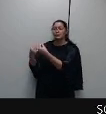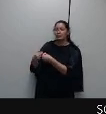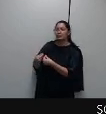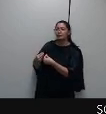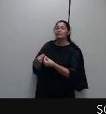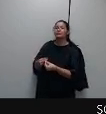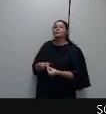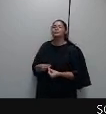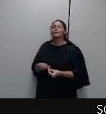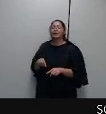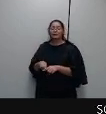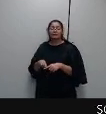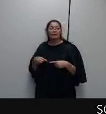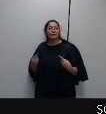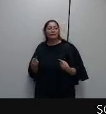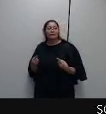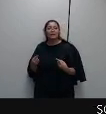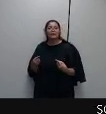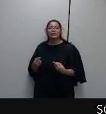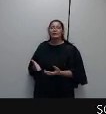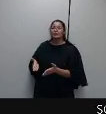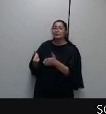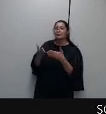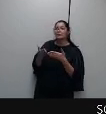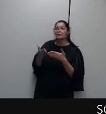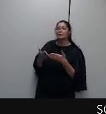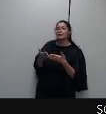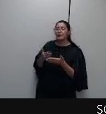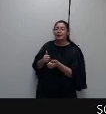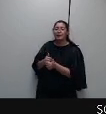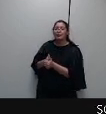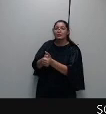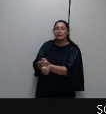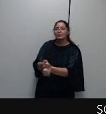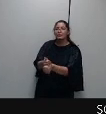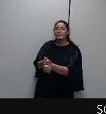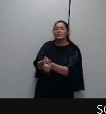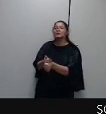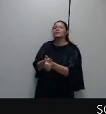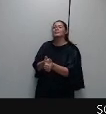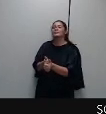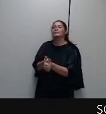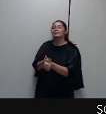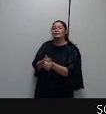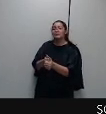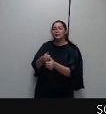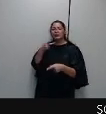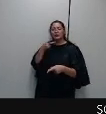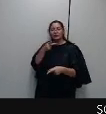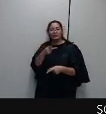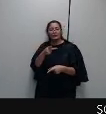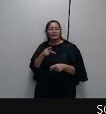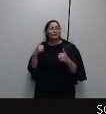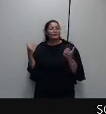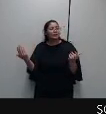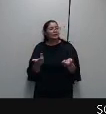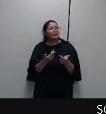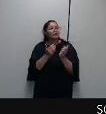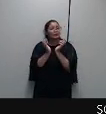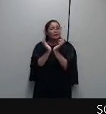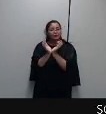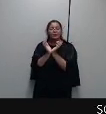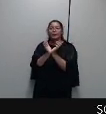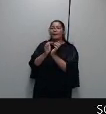no caso mais uma vez pedir no reino Acompanho a divergência e já proclamo que e por maioria